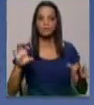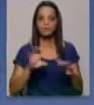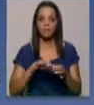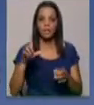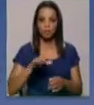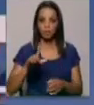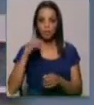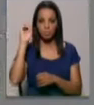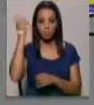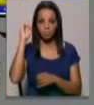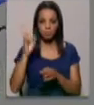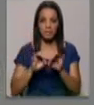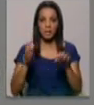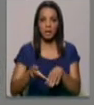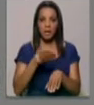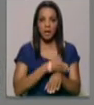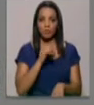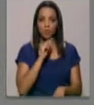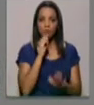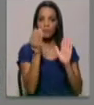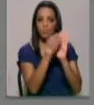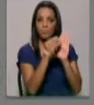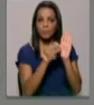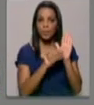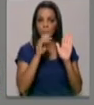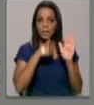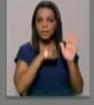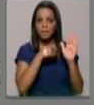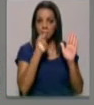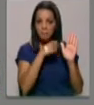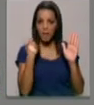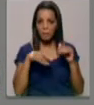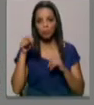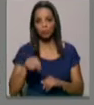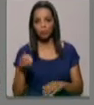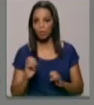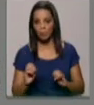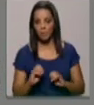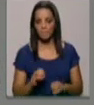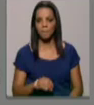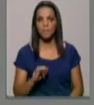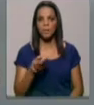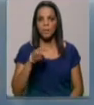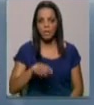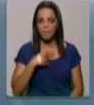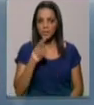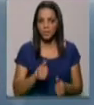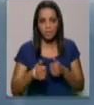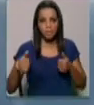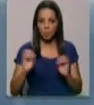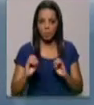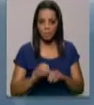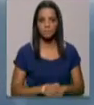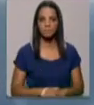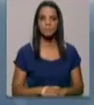Lisboa, como era habitual. O nome ainda aparece no horário de maio, mas não no de junho. O INEM nega o afastamento. Existe, no entanto,